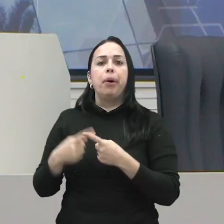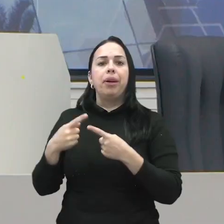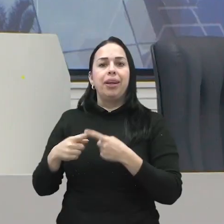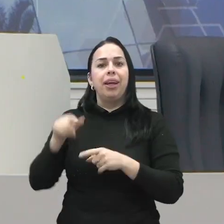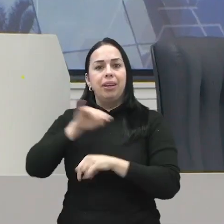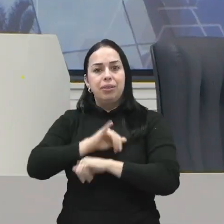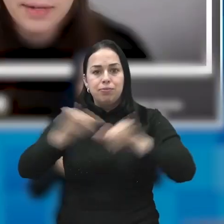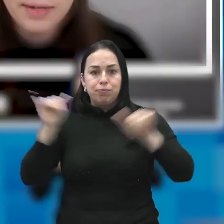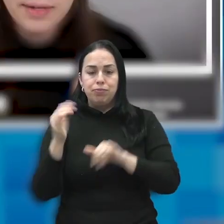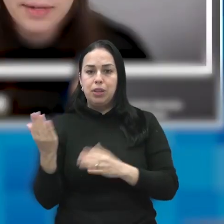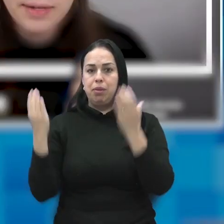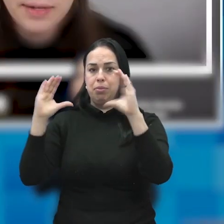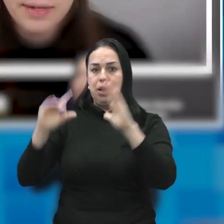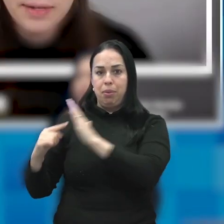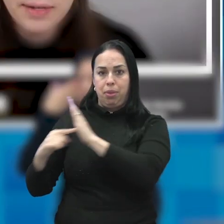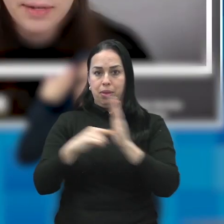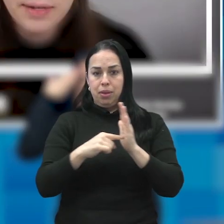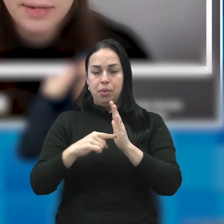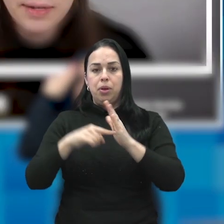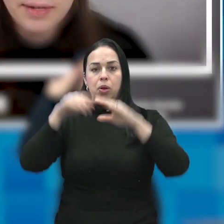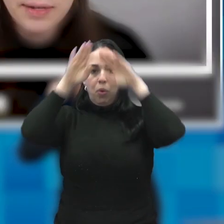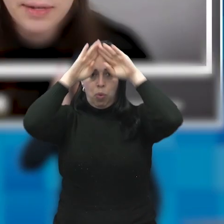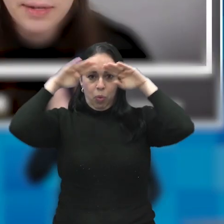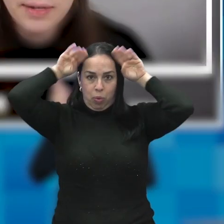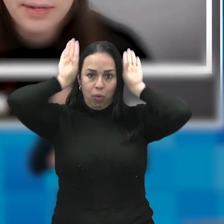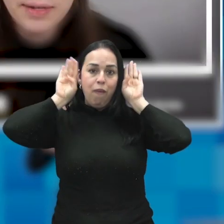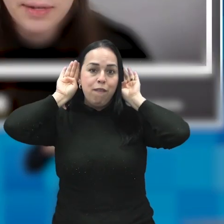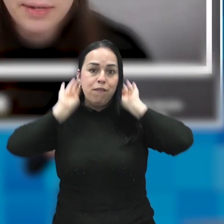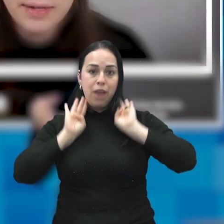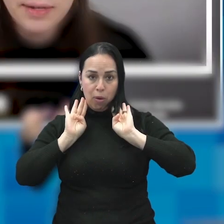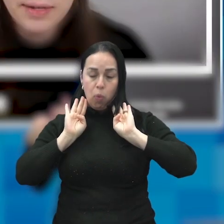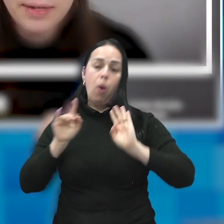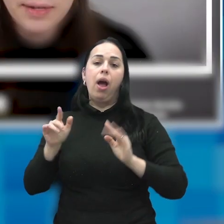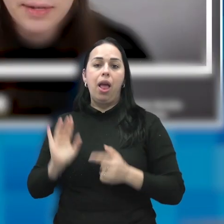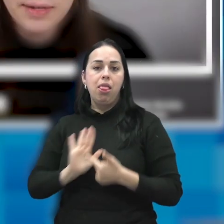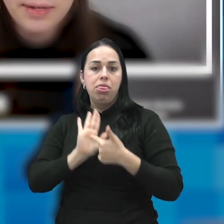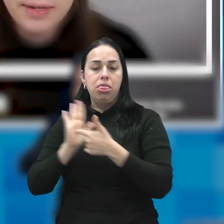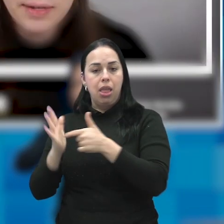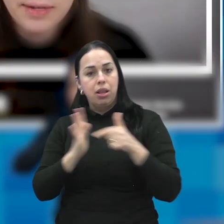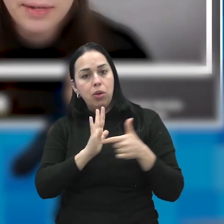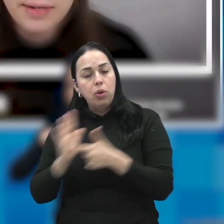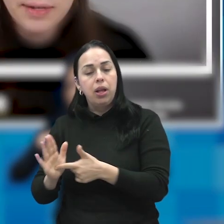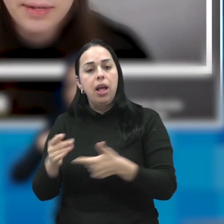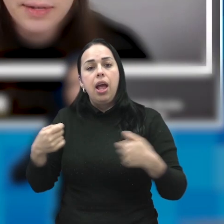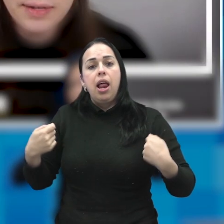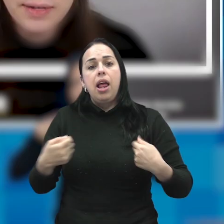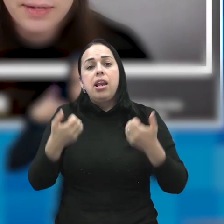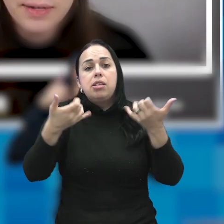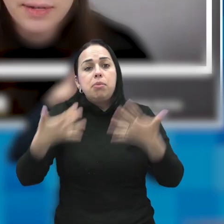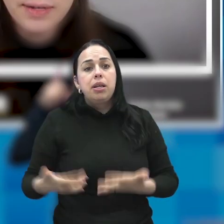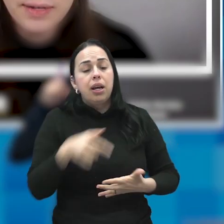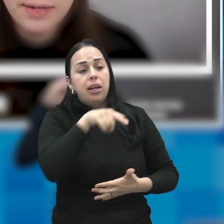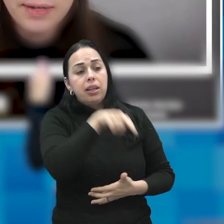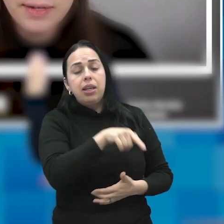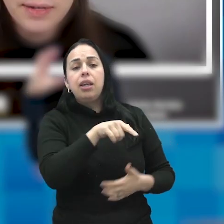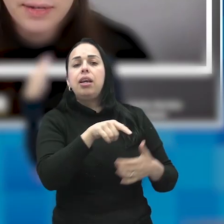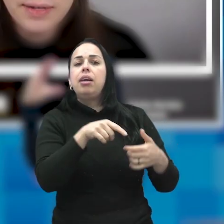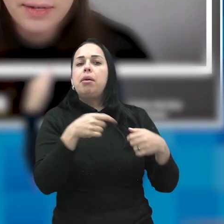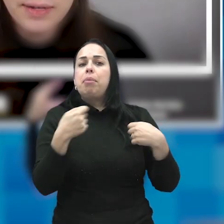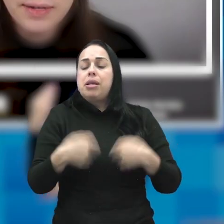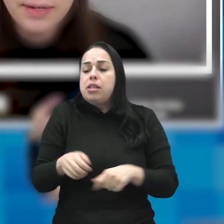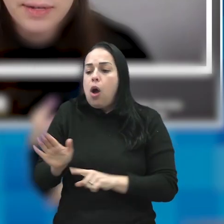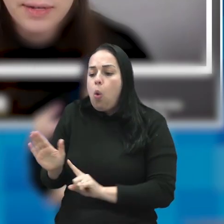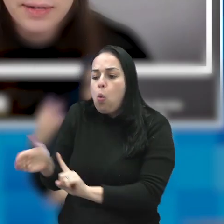destaque nacional a partir de uma denúncia feita pelo youtuber Felca. Segundo o parlamentar, é dever do poder público